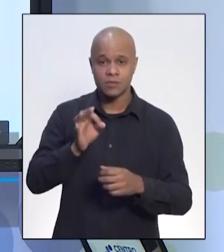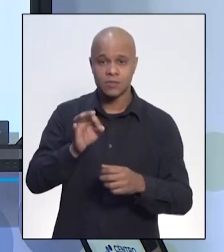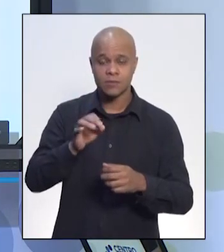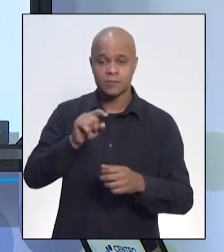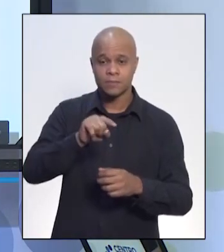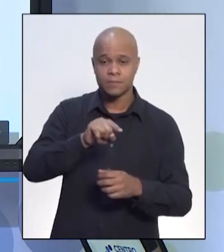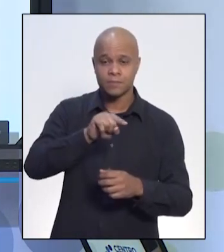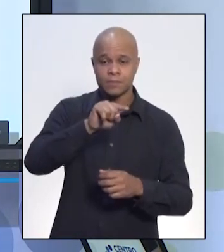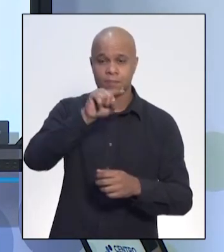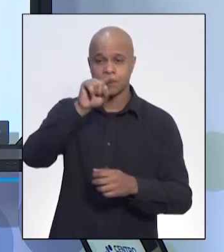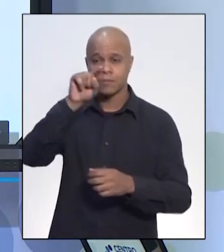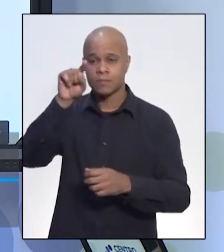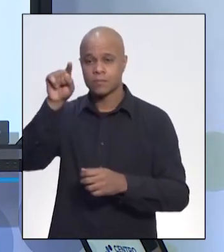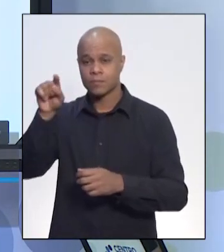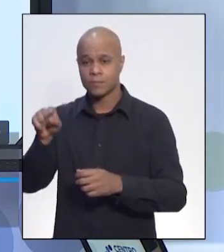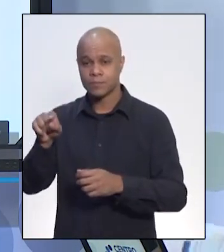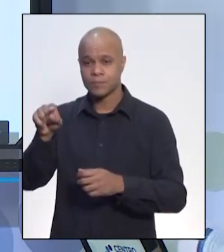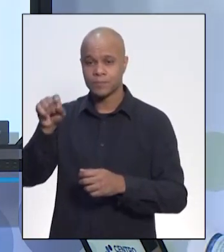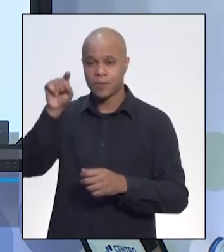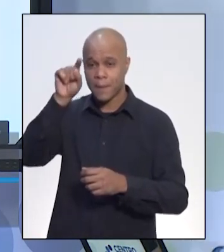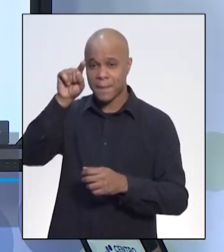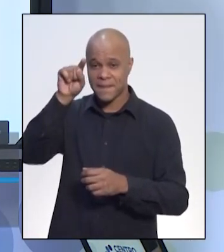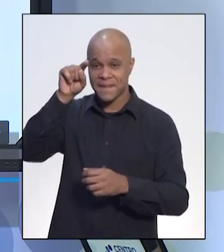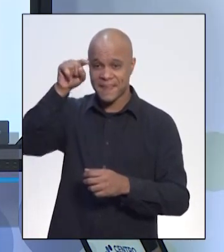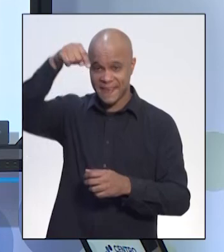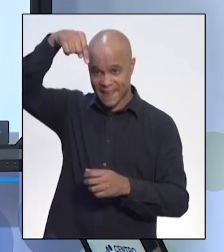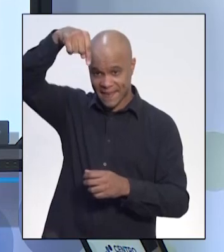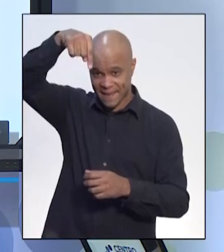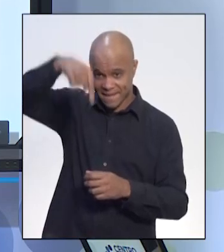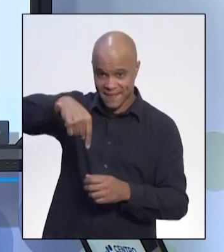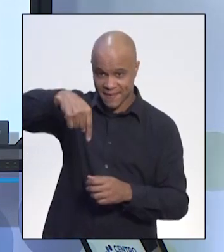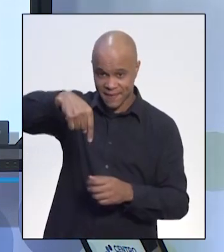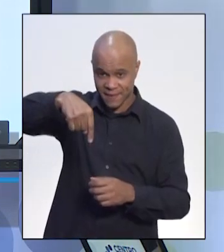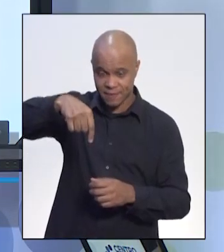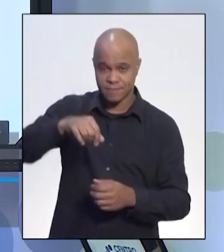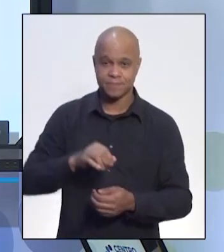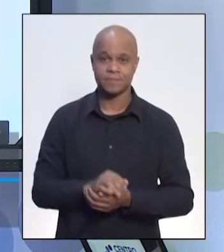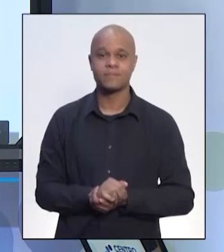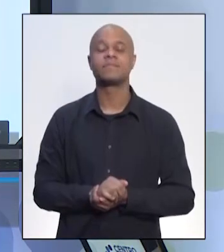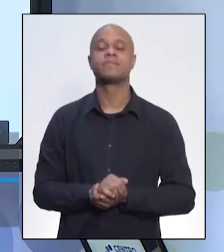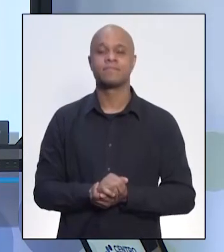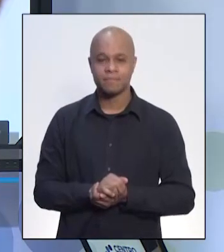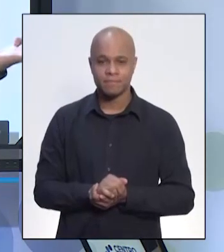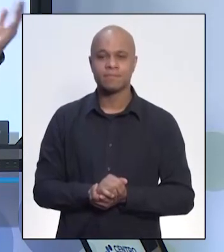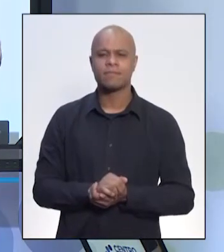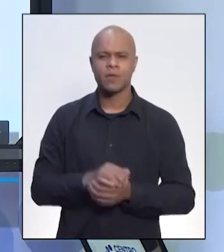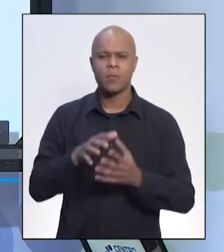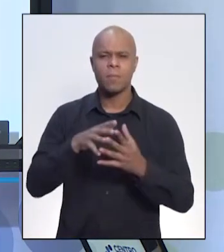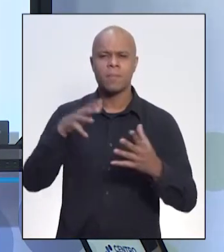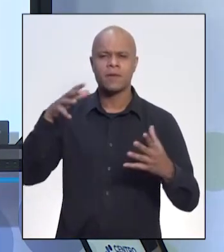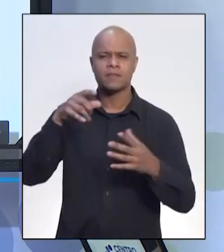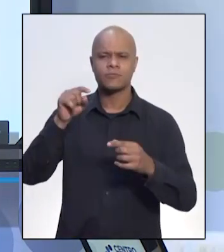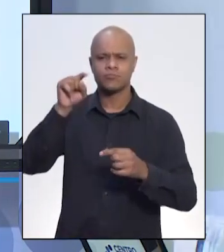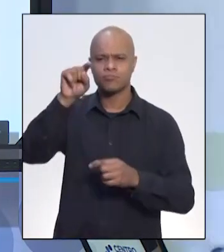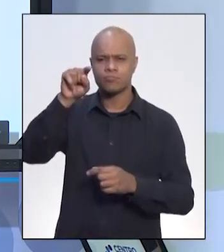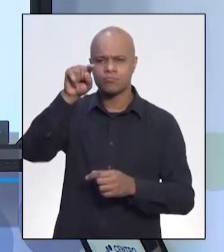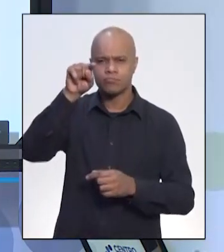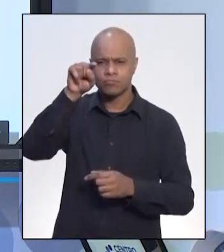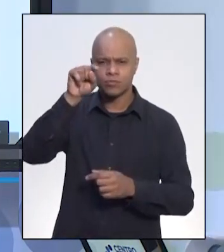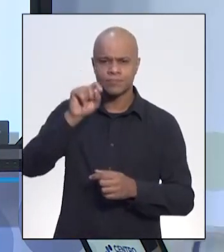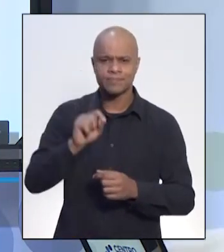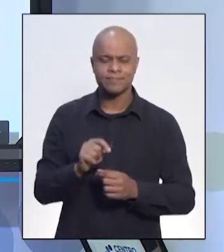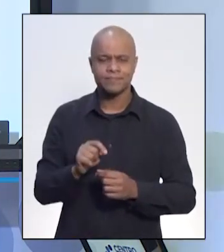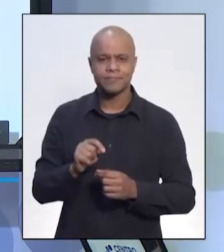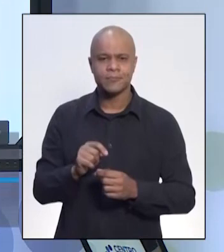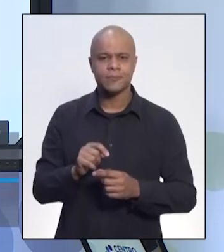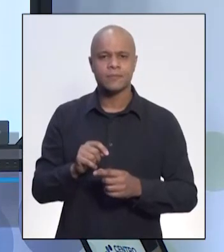baixo. Então, a gente sabe que esse ponto aqui de cima é o meu ponto de máximo. Então, se a gente está falando de área,